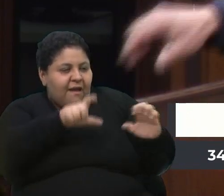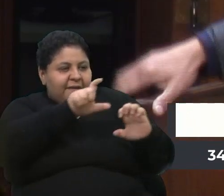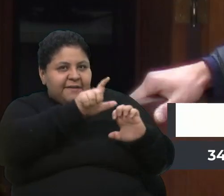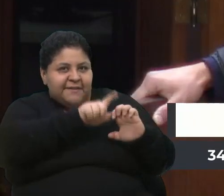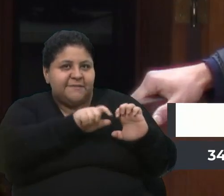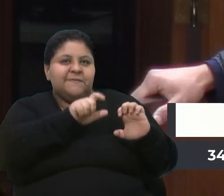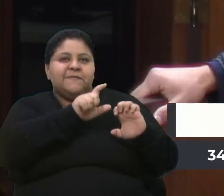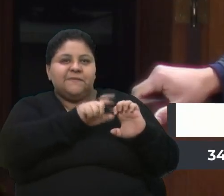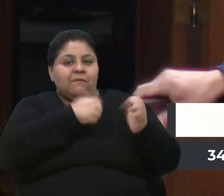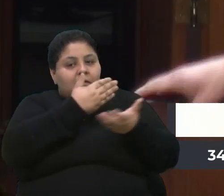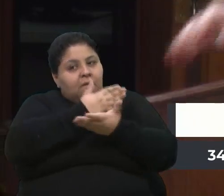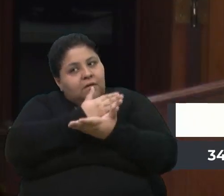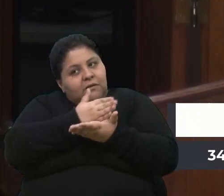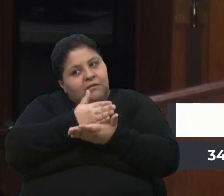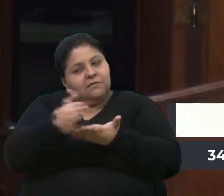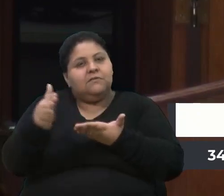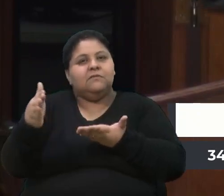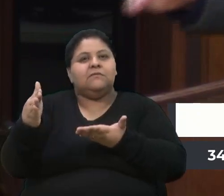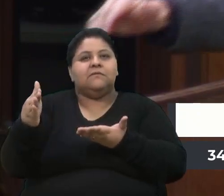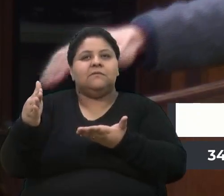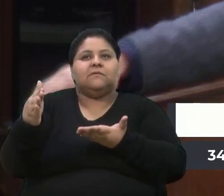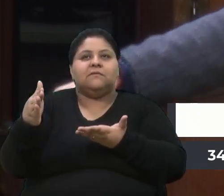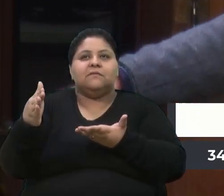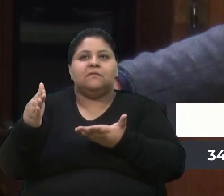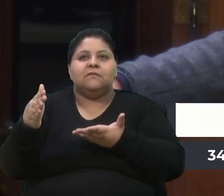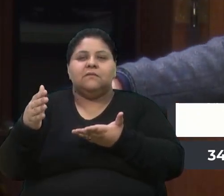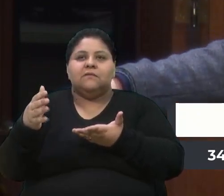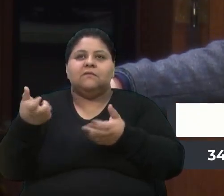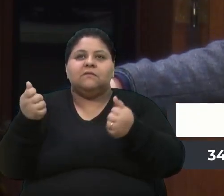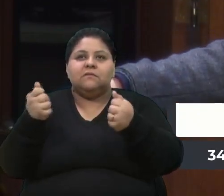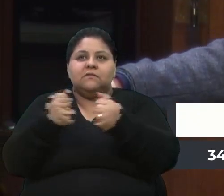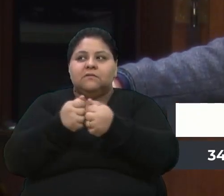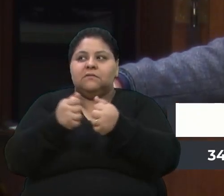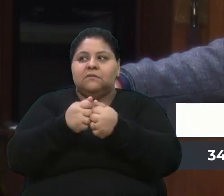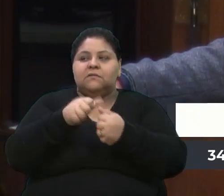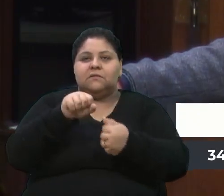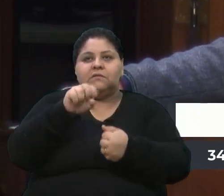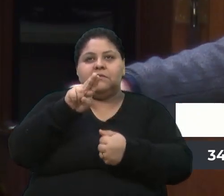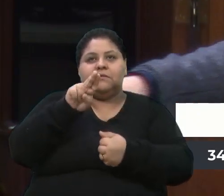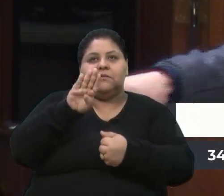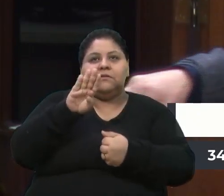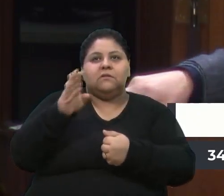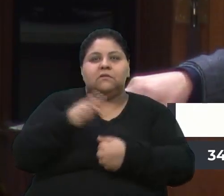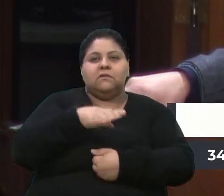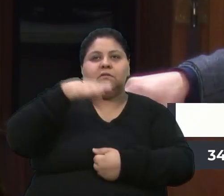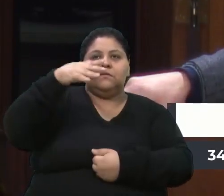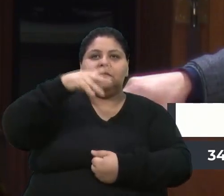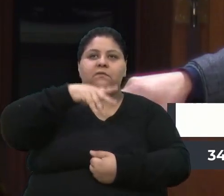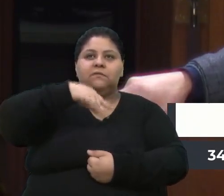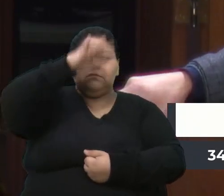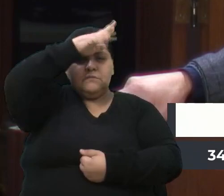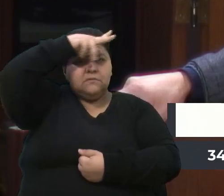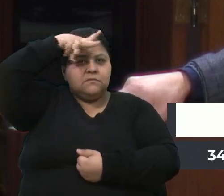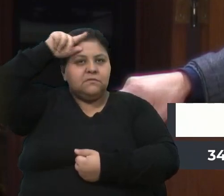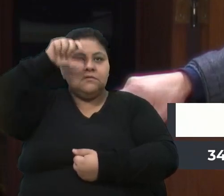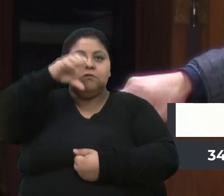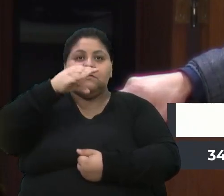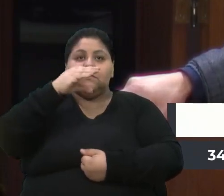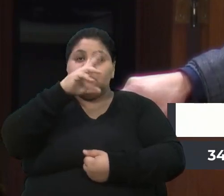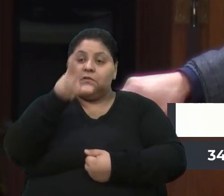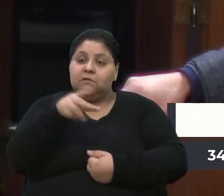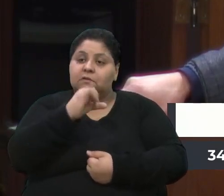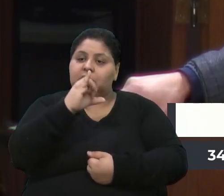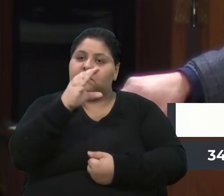dando sequência. E juntamente com o subprefeito Chico, que falou em nome do prefeito, falou em nome da